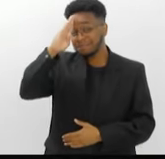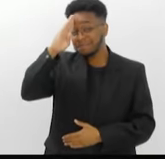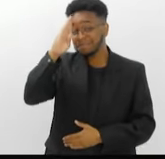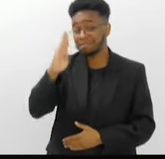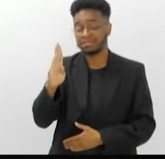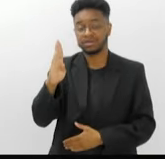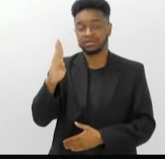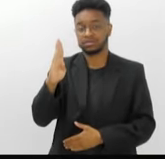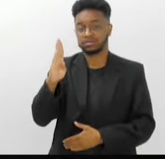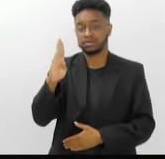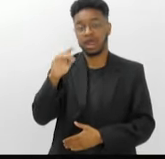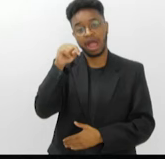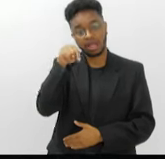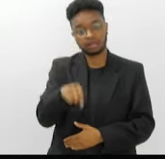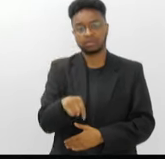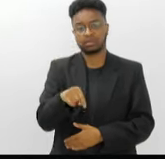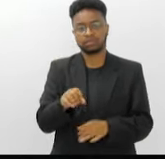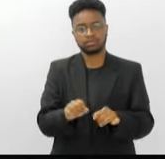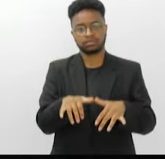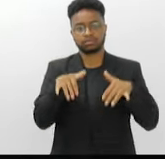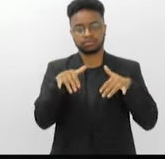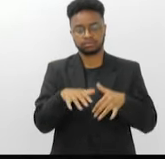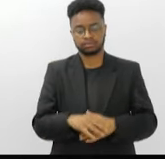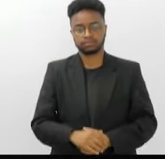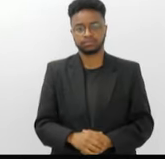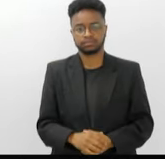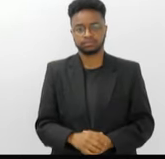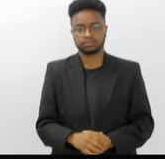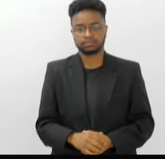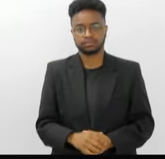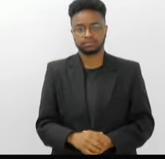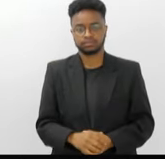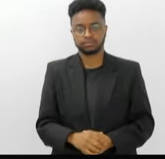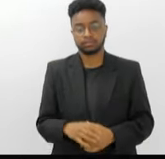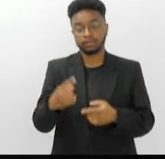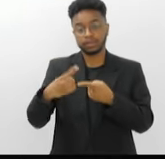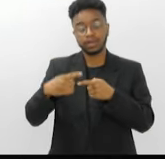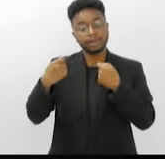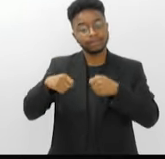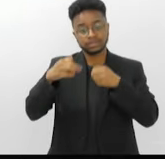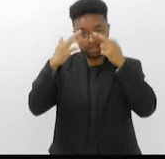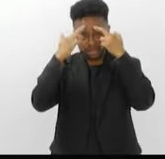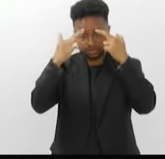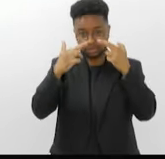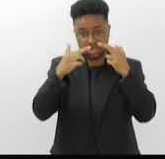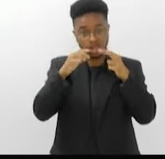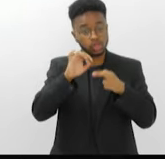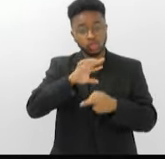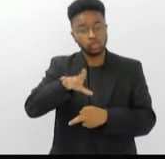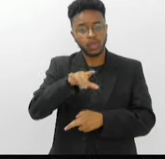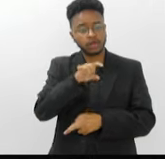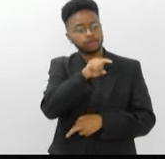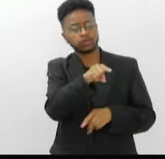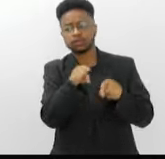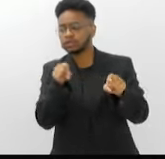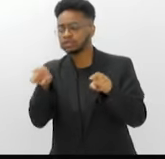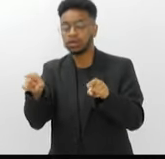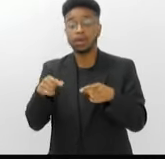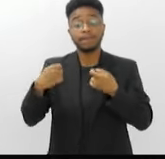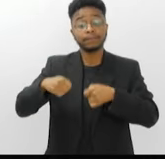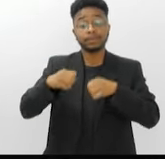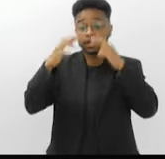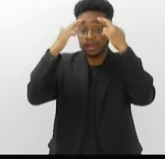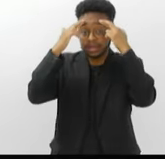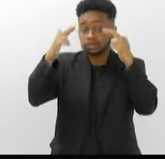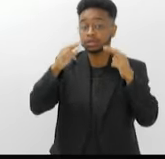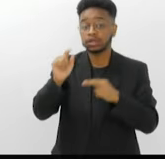Principalmente aqui dentro do parlamento. E respeito não é um ao outro só, não. É